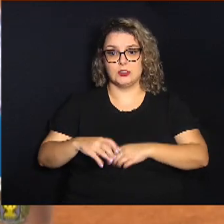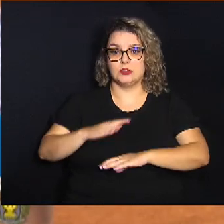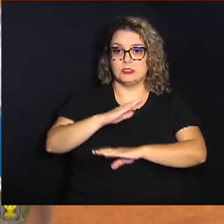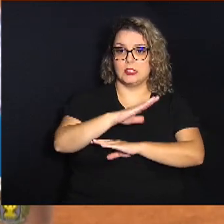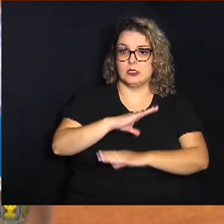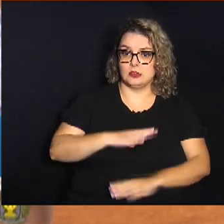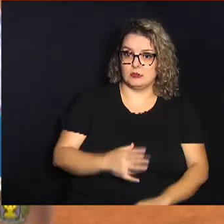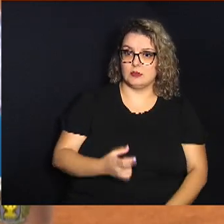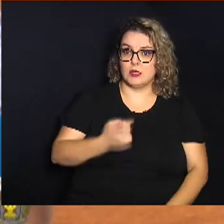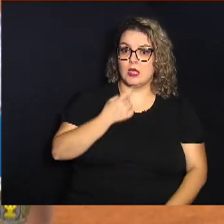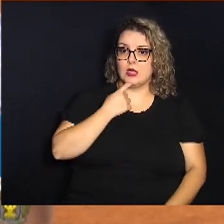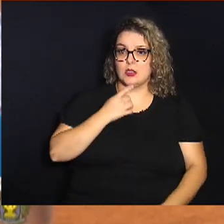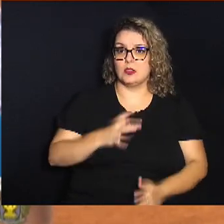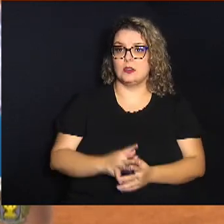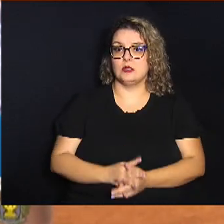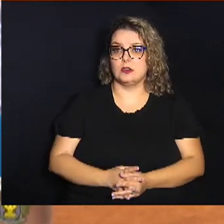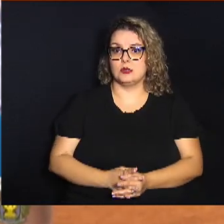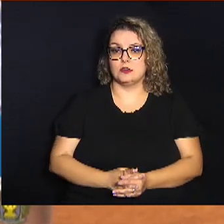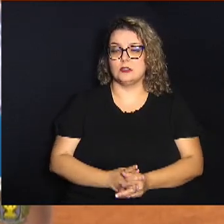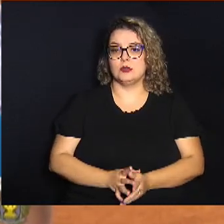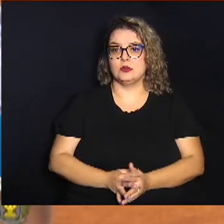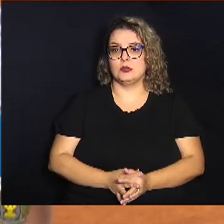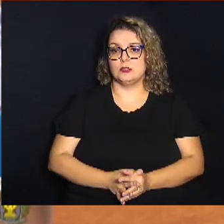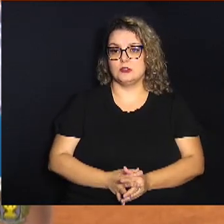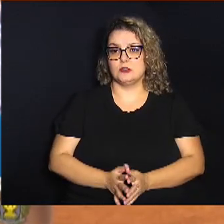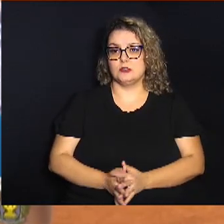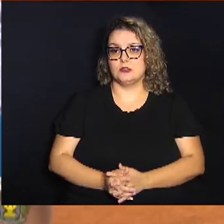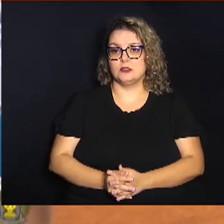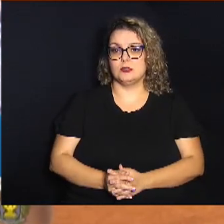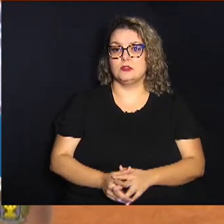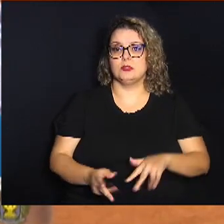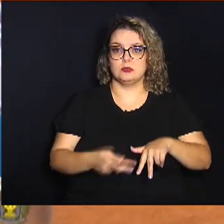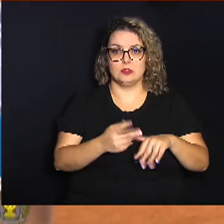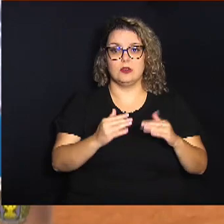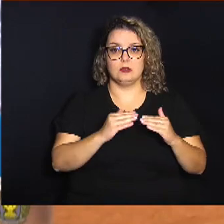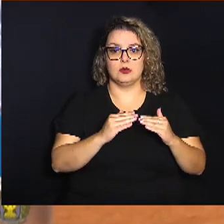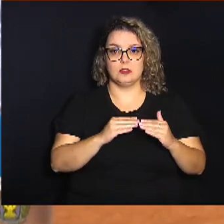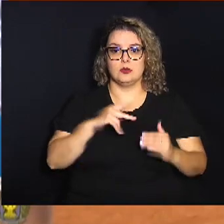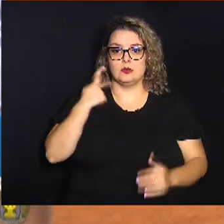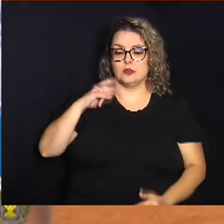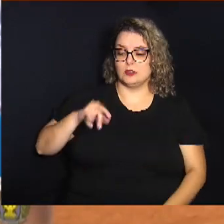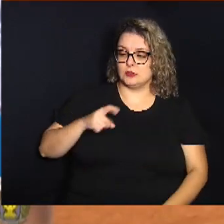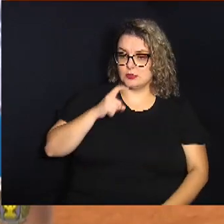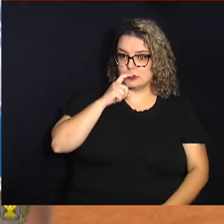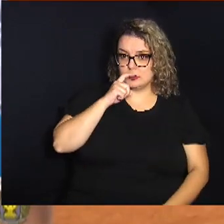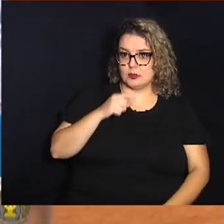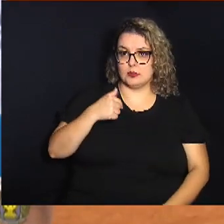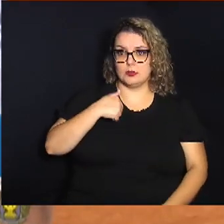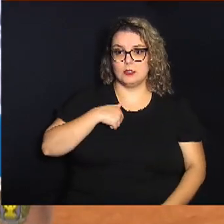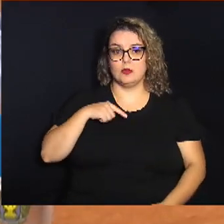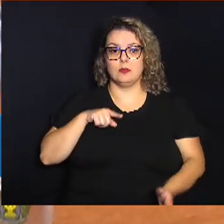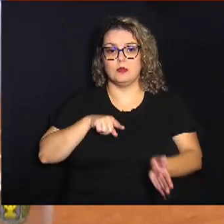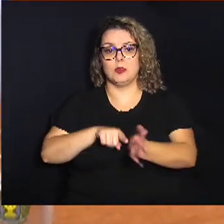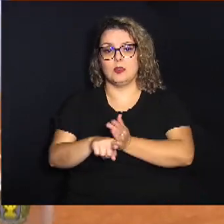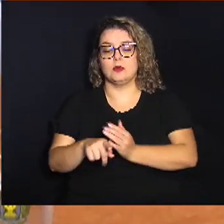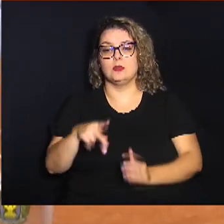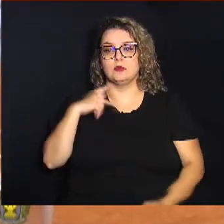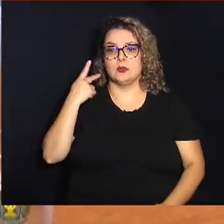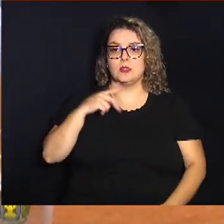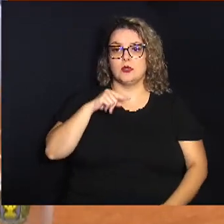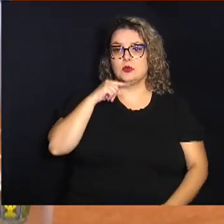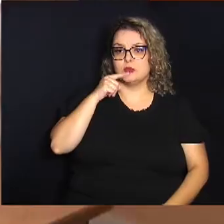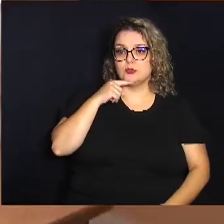Municipal de Campinas. Já tenho o parecer favorável do vereador Jorge Schneider, eu pergunto ao vereador Eduardo